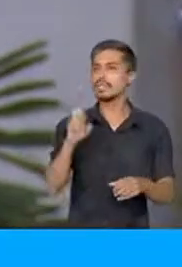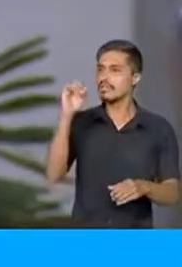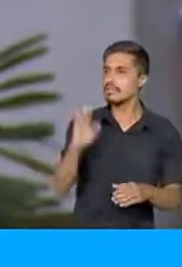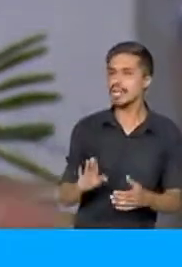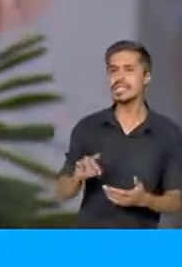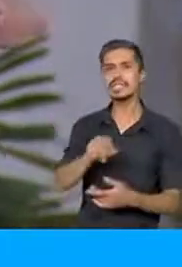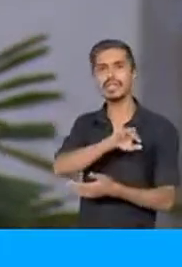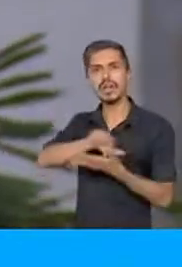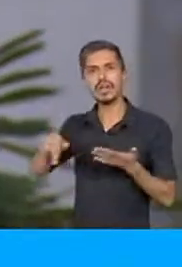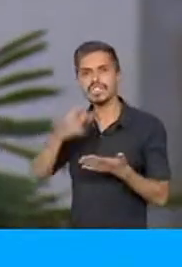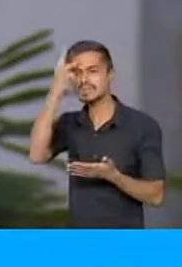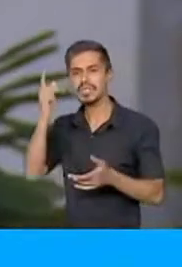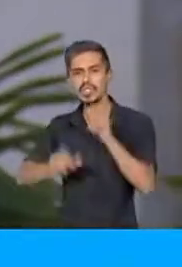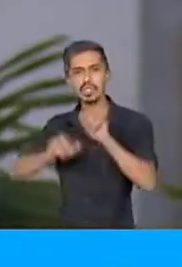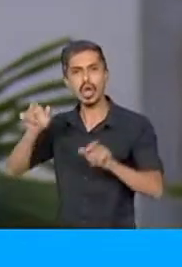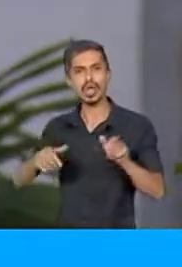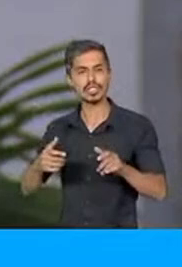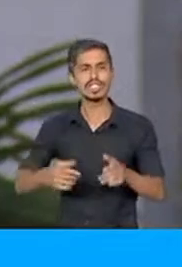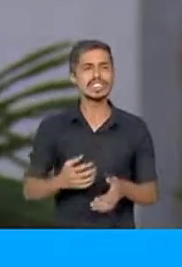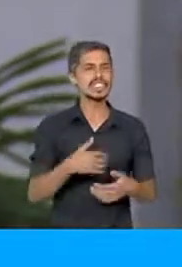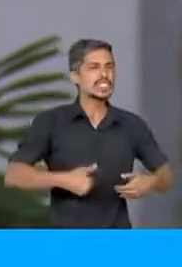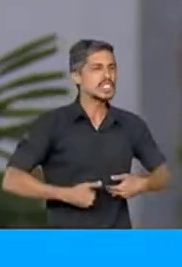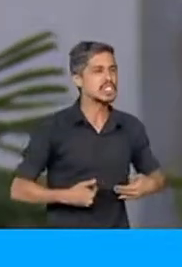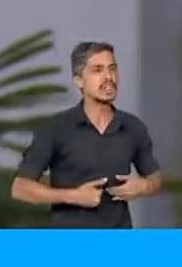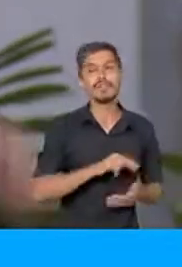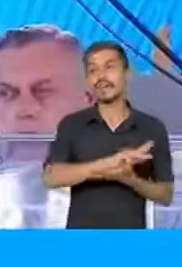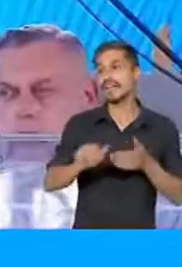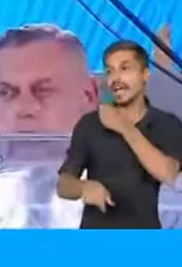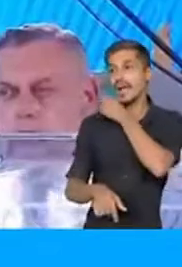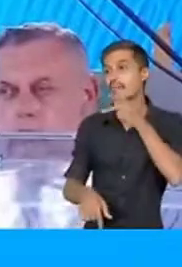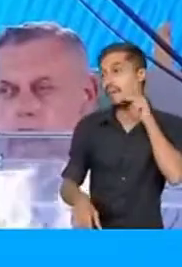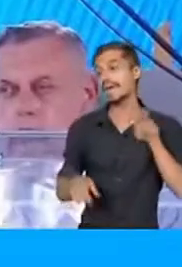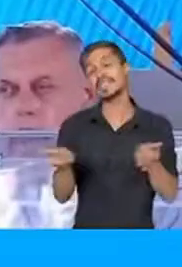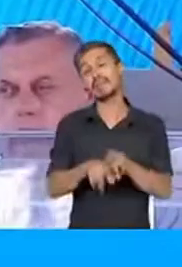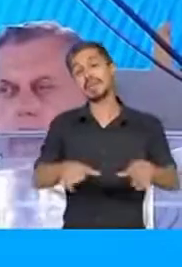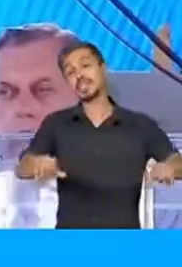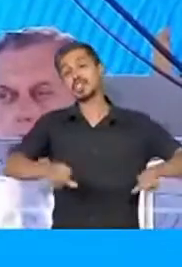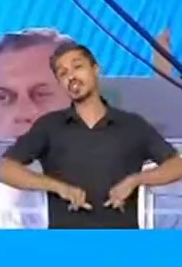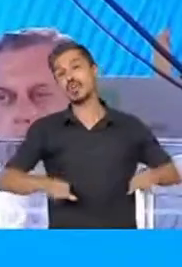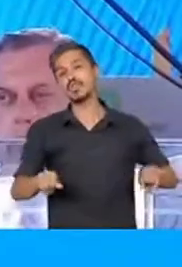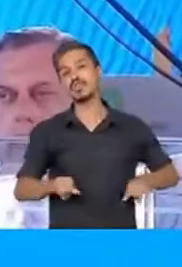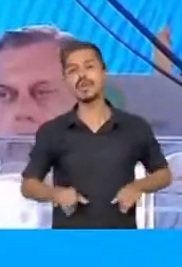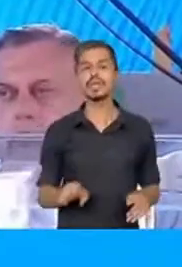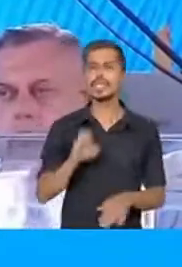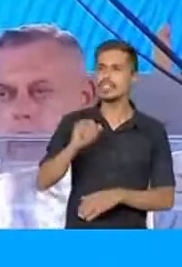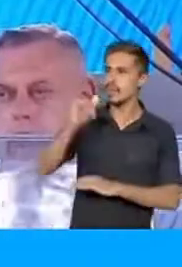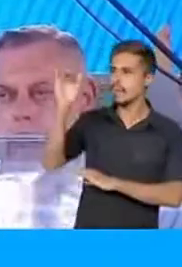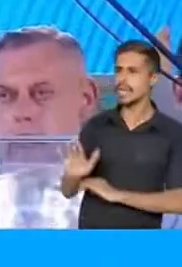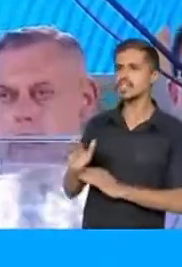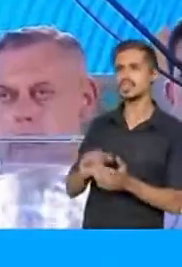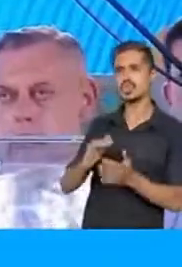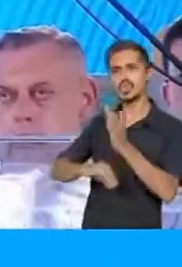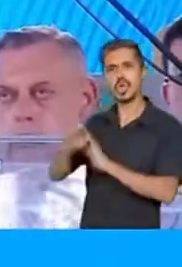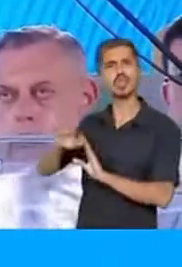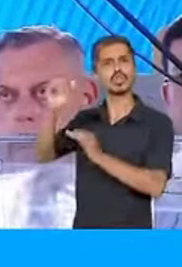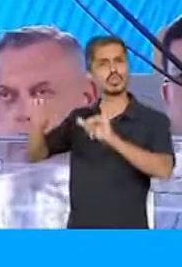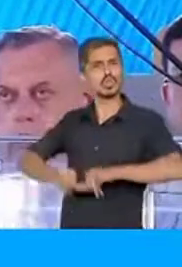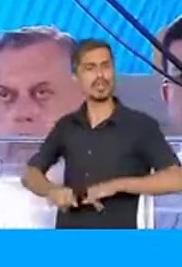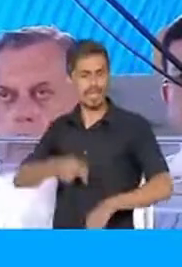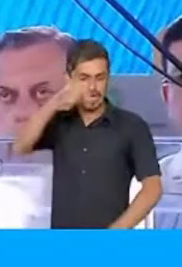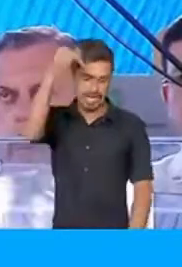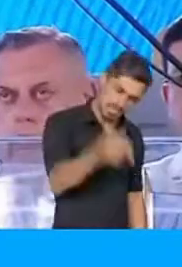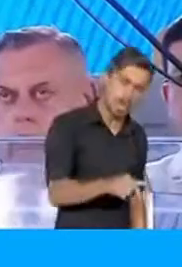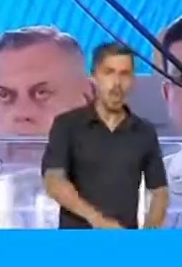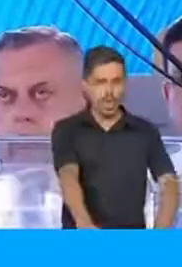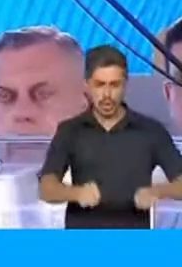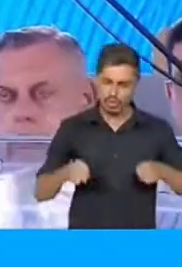filha do osso, muitos amapaenses também foram. Se o Brasil todo sofreu, este canto do Brasil, que lutou